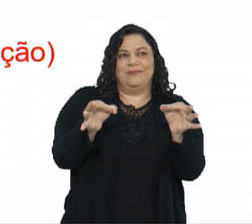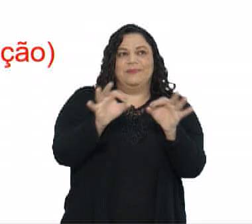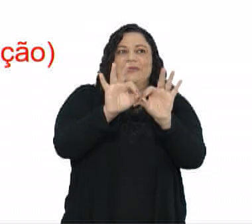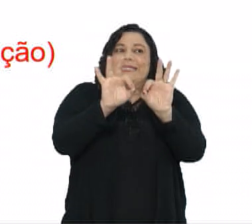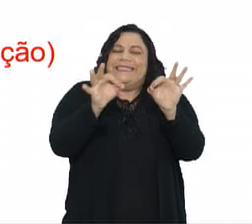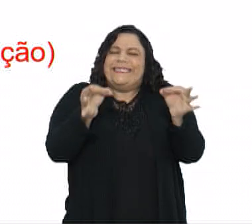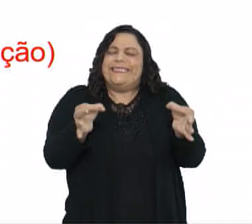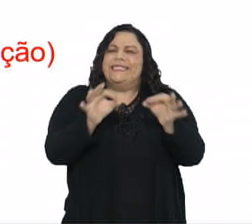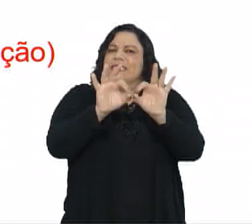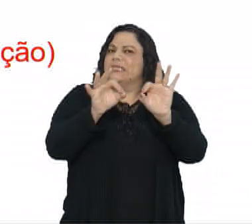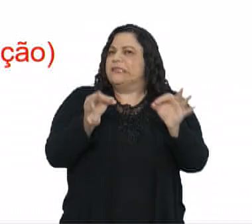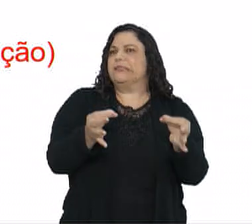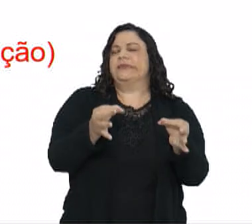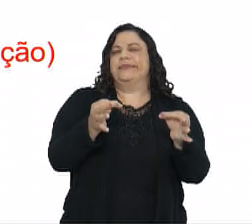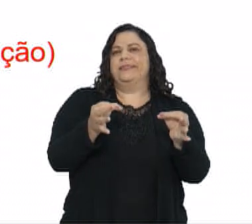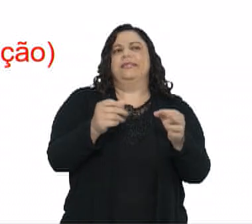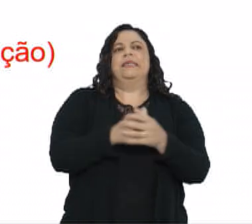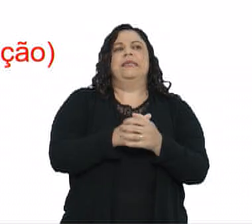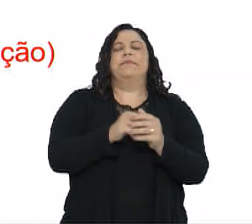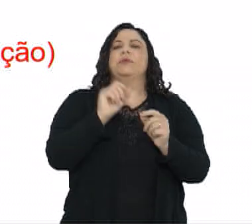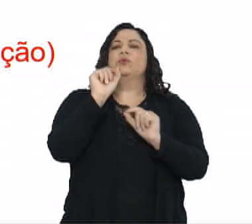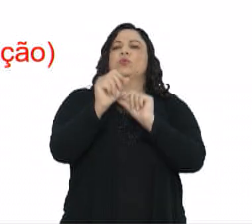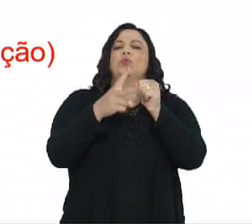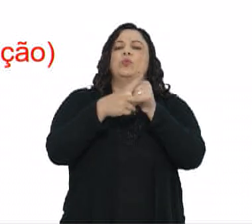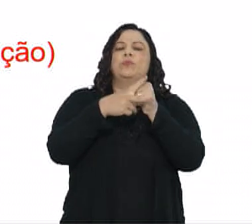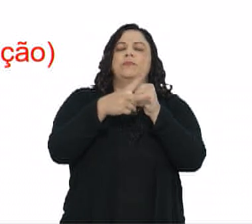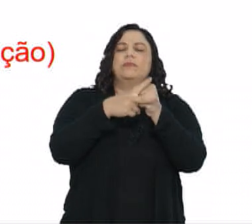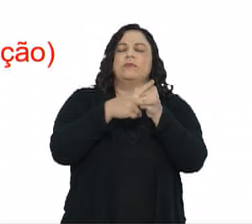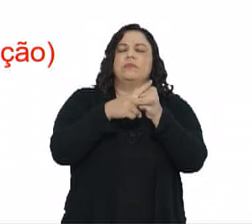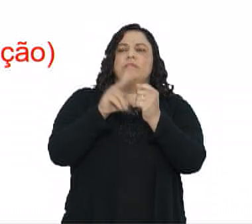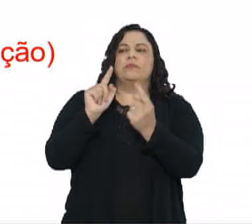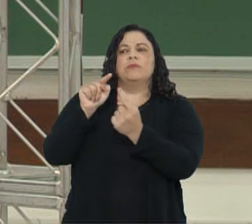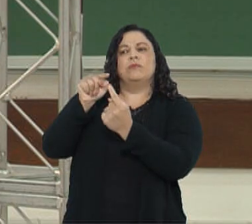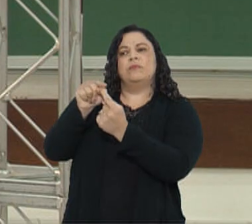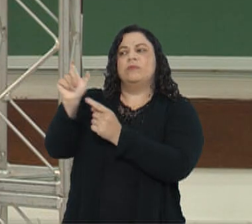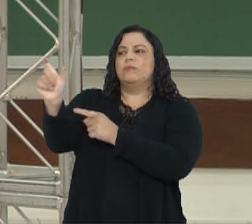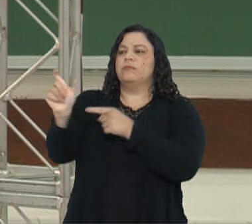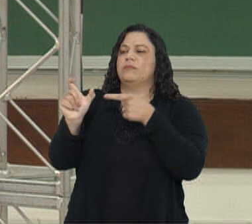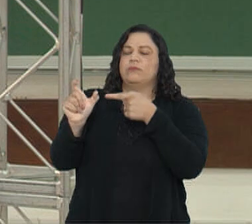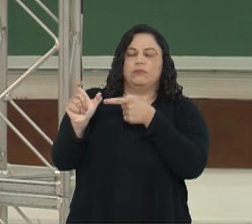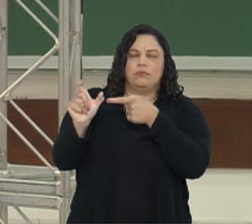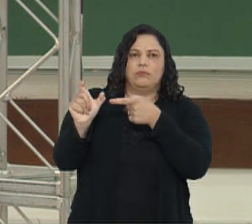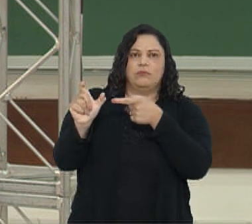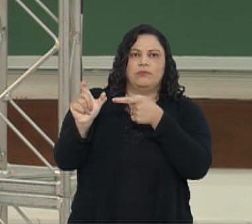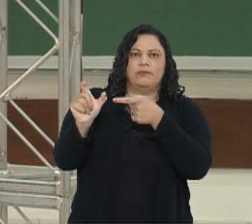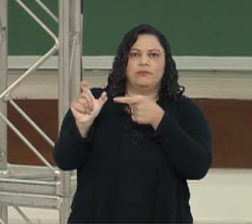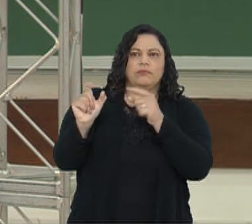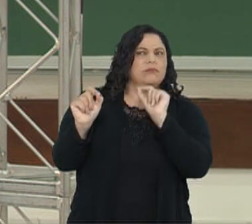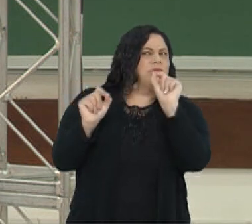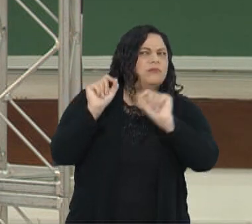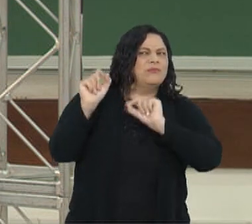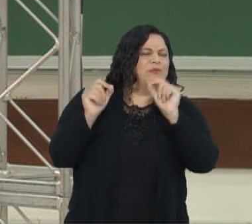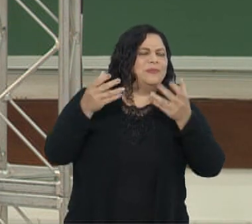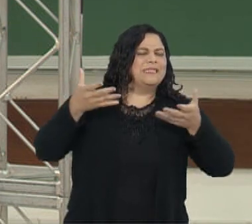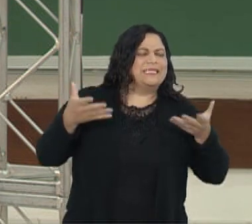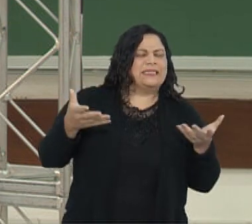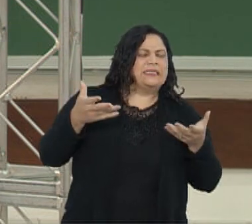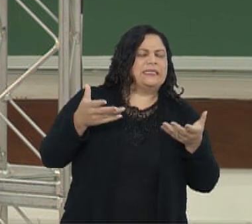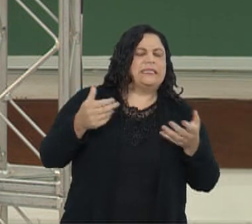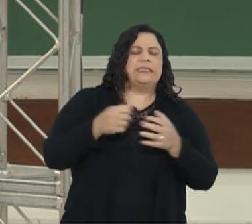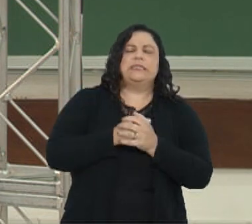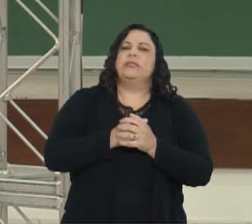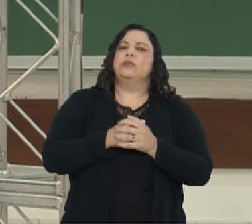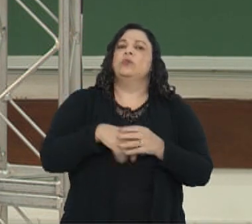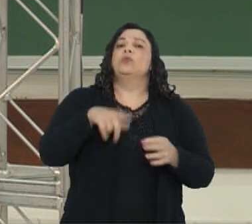seja, quando o verbo se refere a uma só palavra. Então, veja, como assim, professora, um núcleo? O